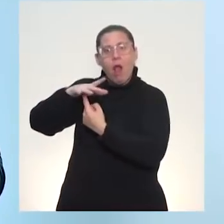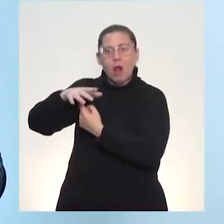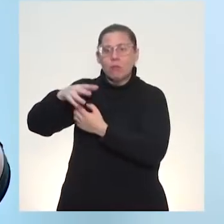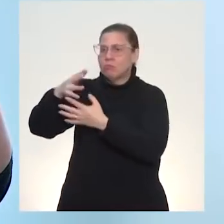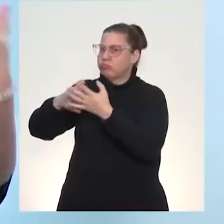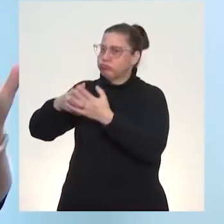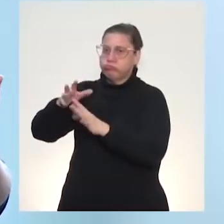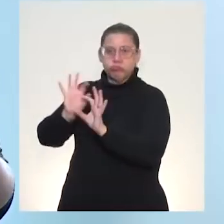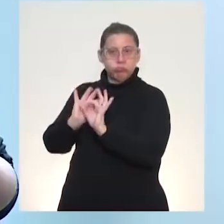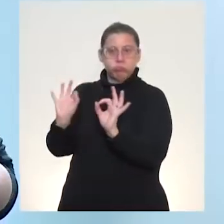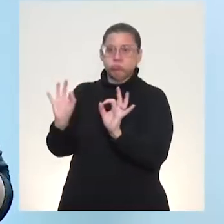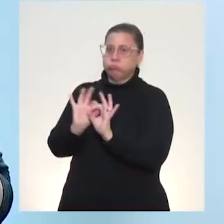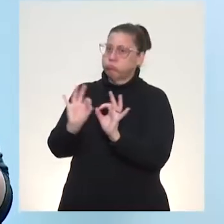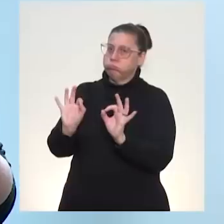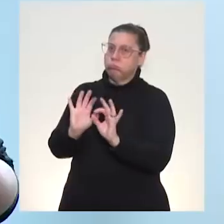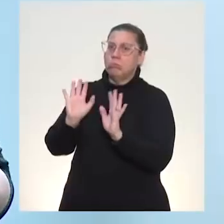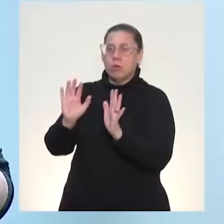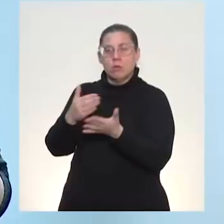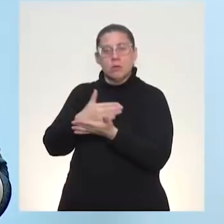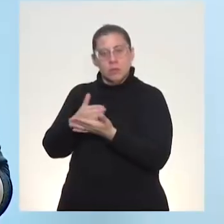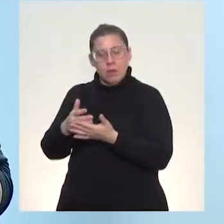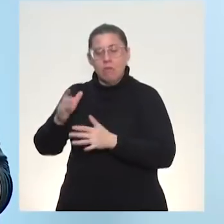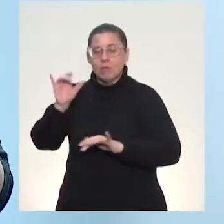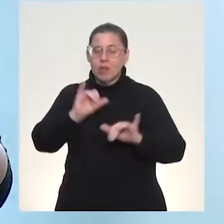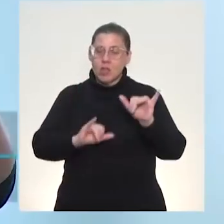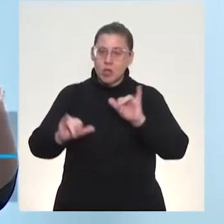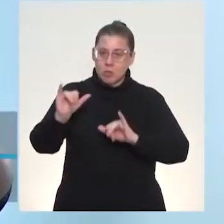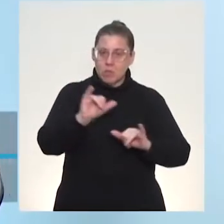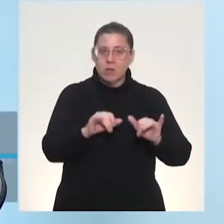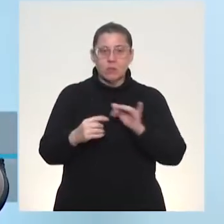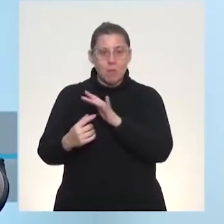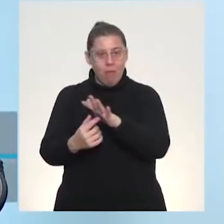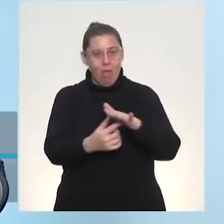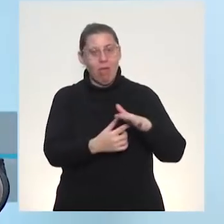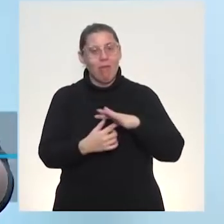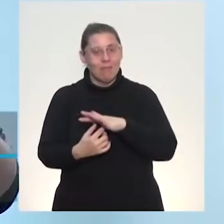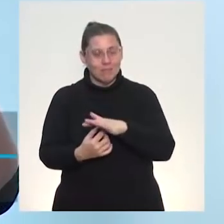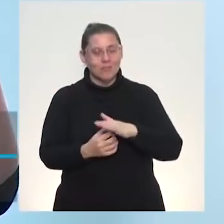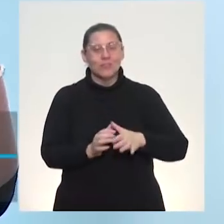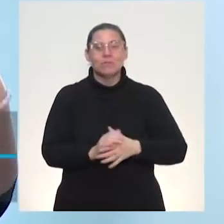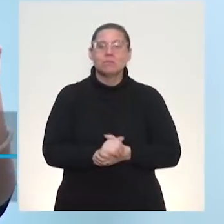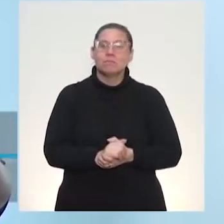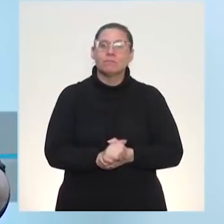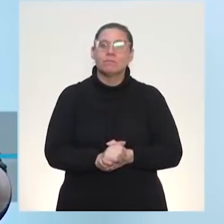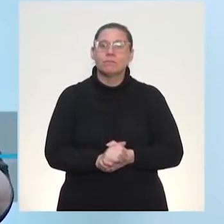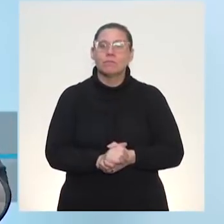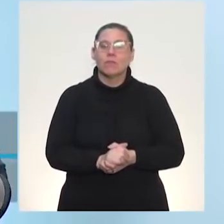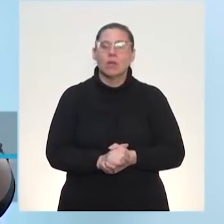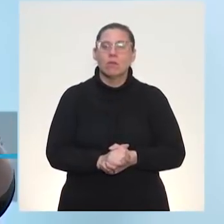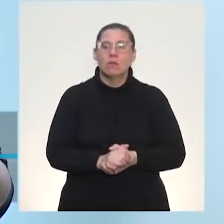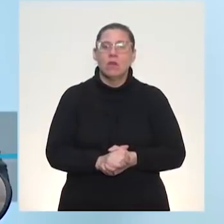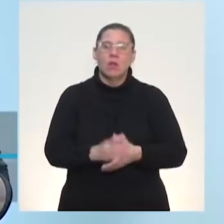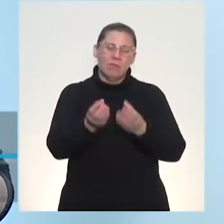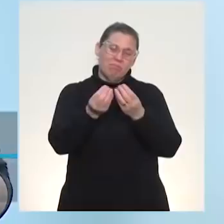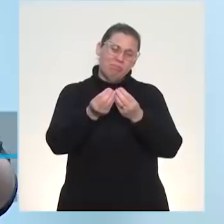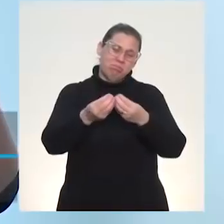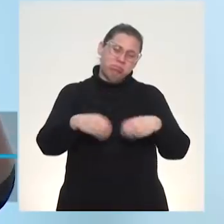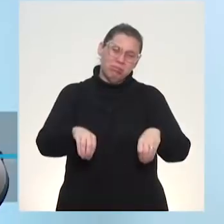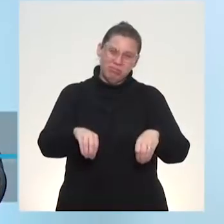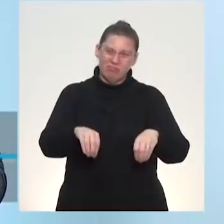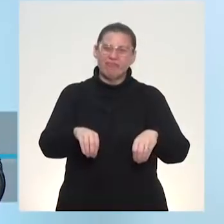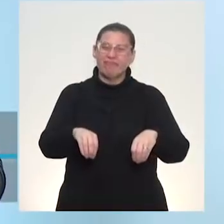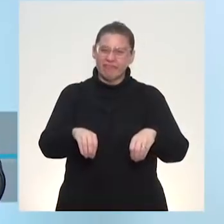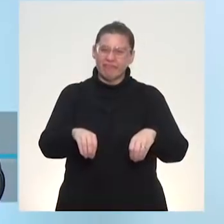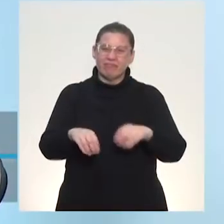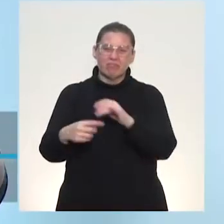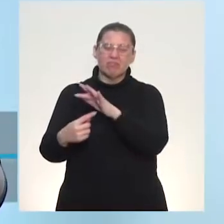aulas, né? Que aí entra naquela parte de química ambiental, que a gente fala sobre o prejuízo ao ambiente do que eu